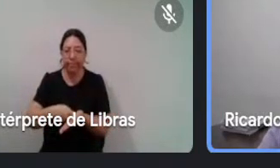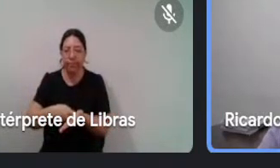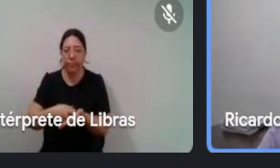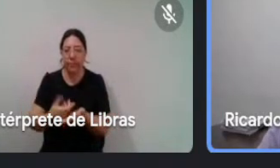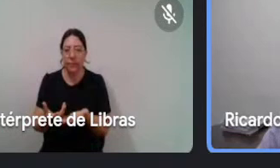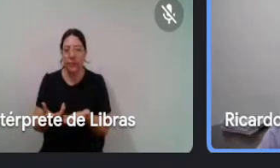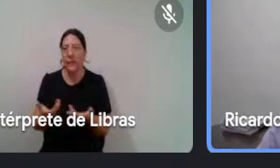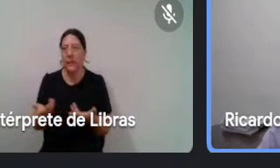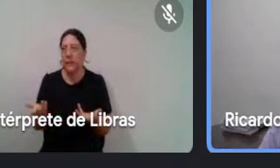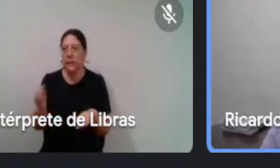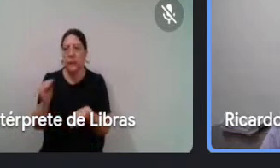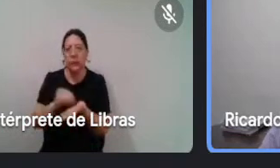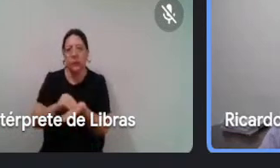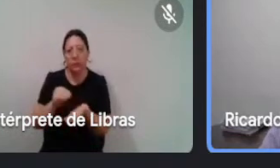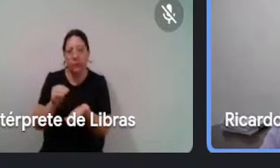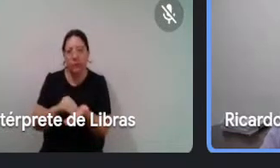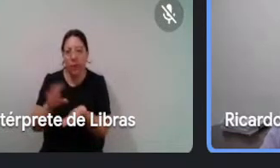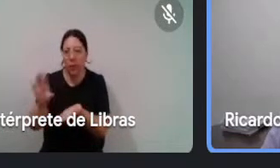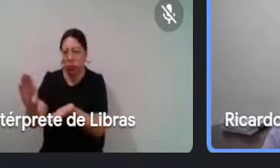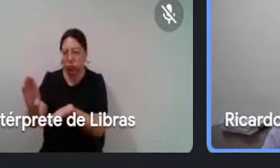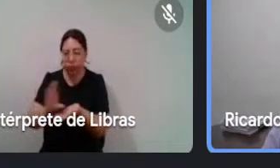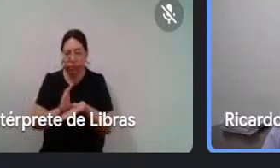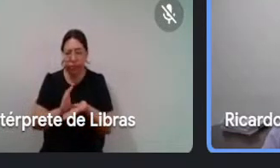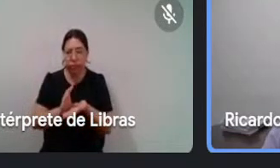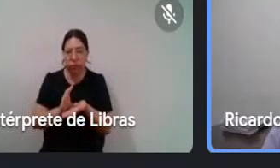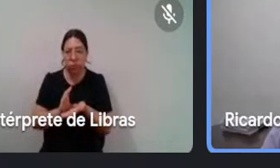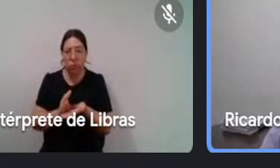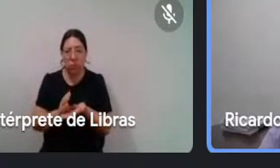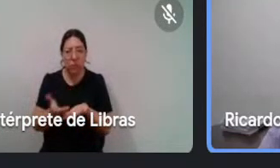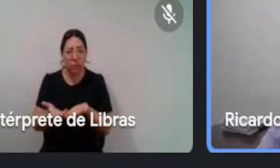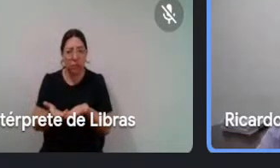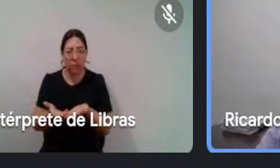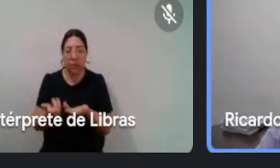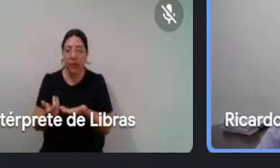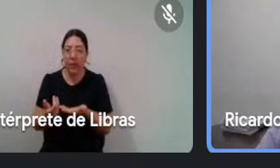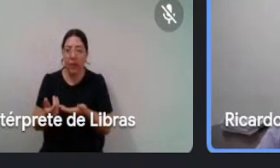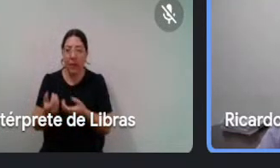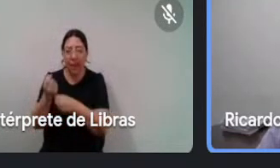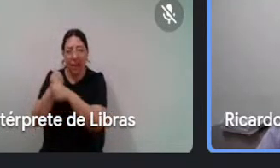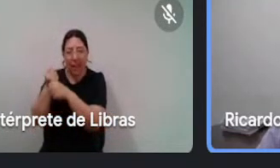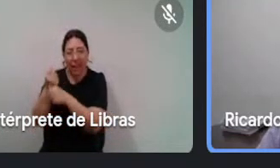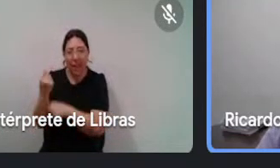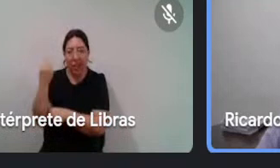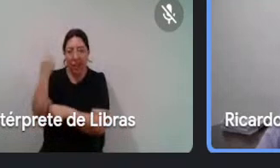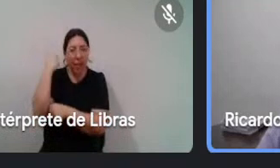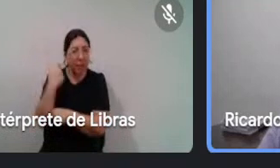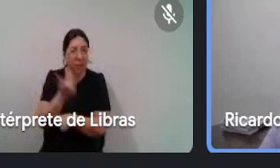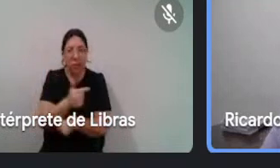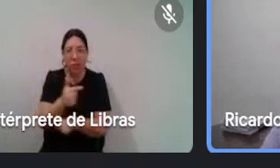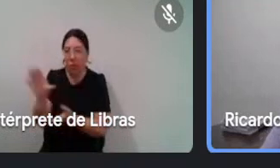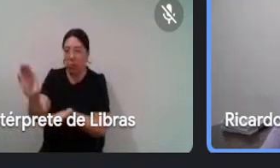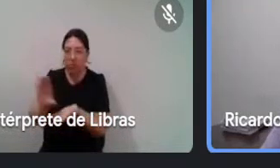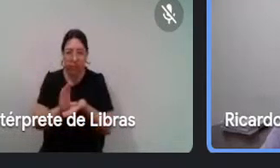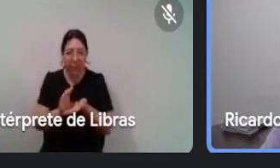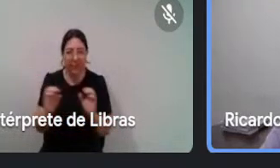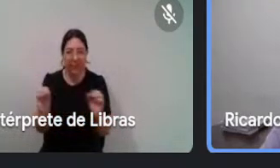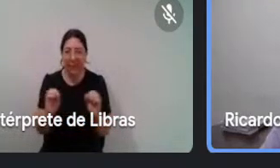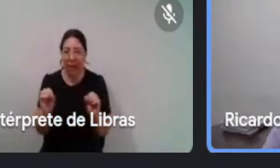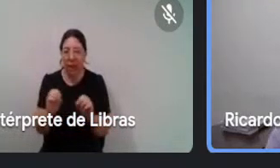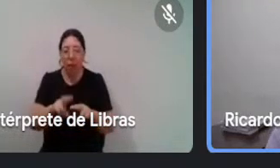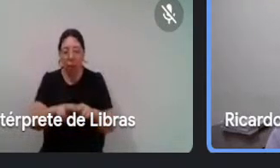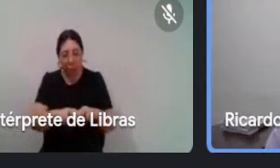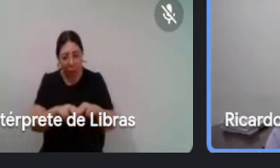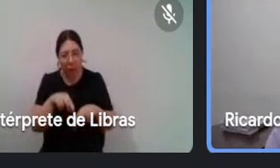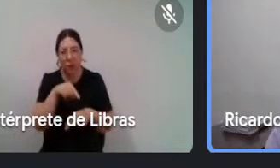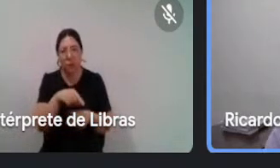de recebimento de recursos, inclusive de anos anteriores, que gerou esse débito. E o partido, para não se tornar irregular perante a